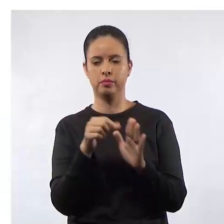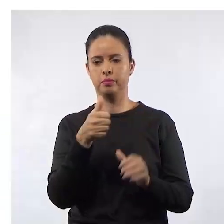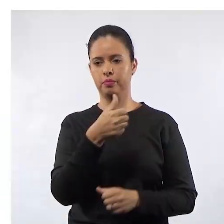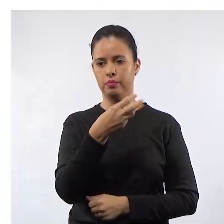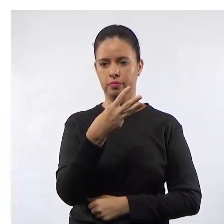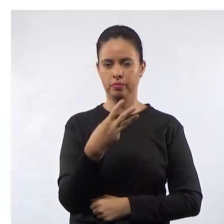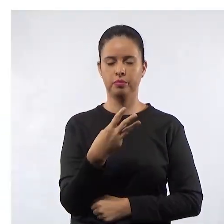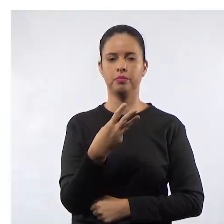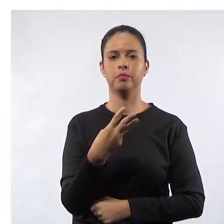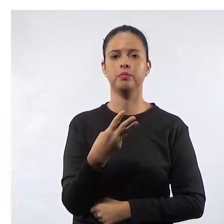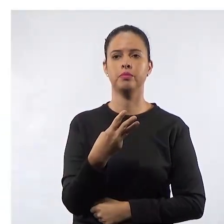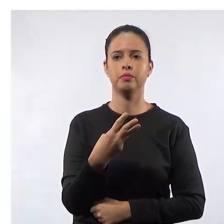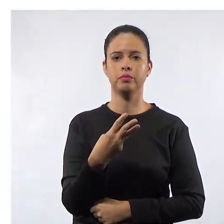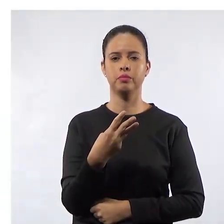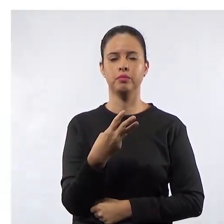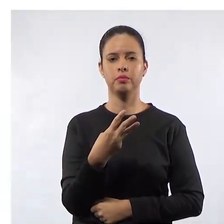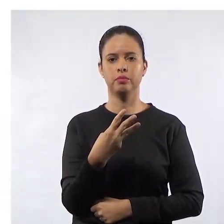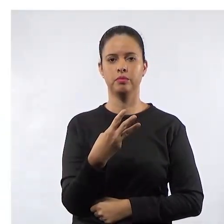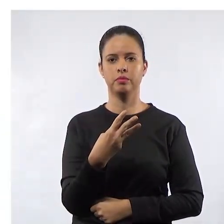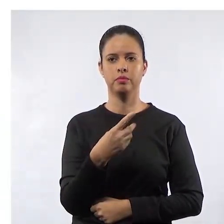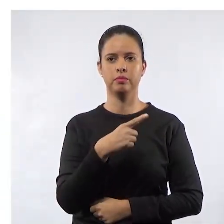artigo 13, onde o